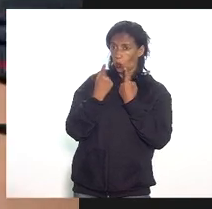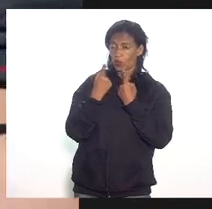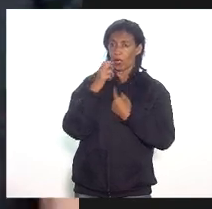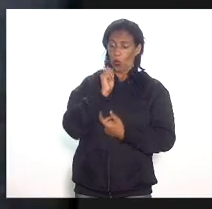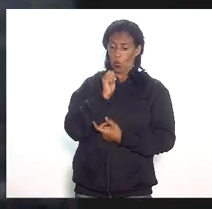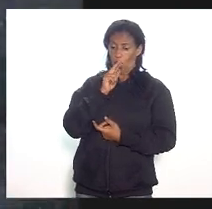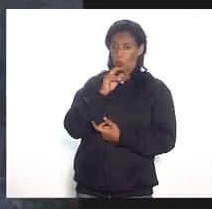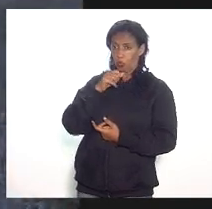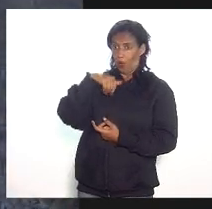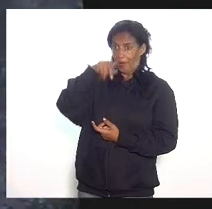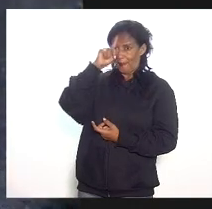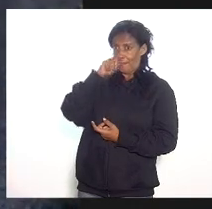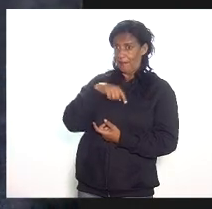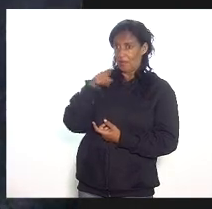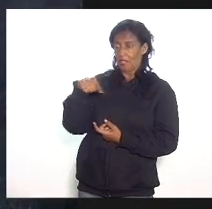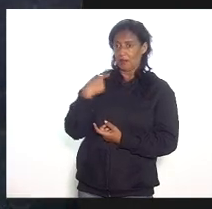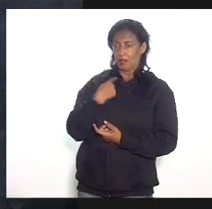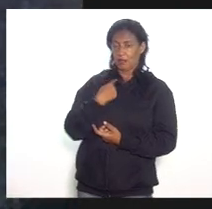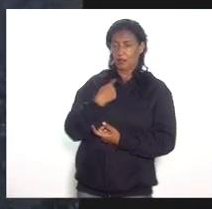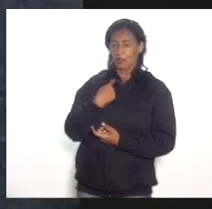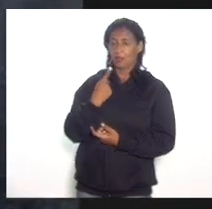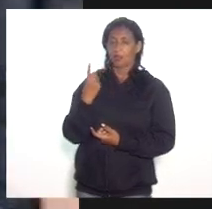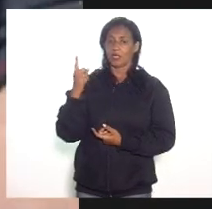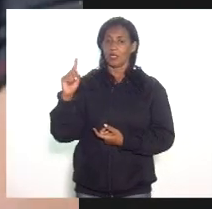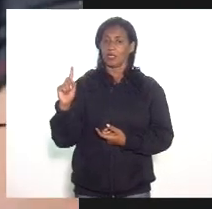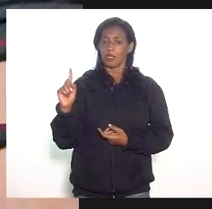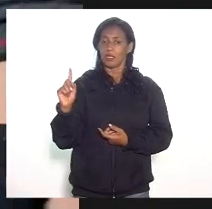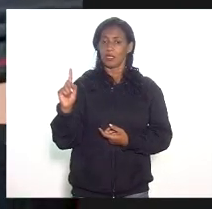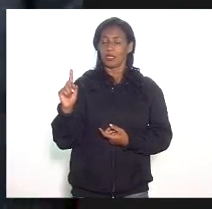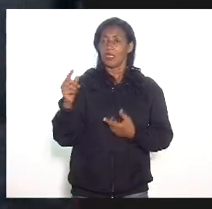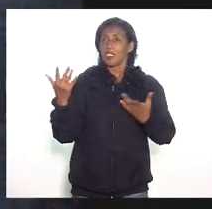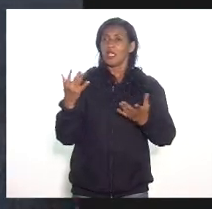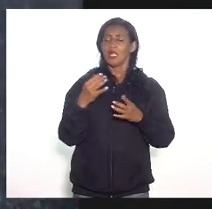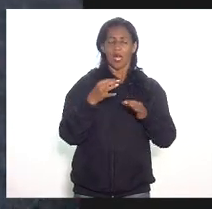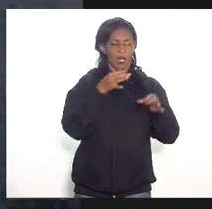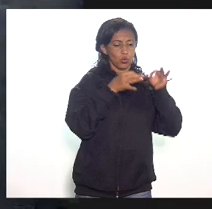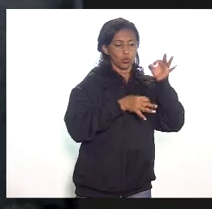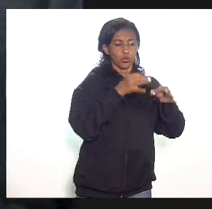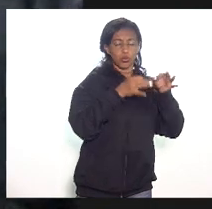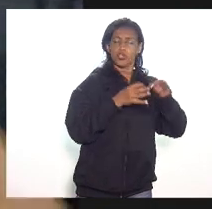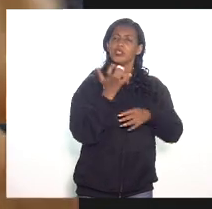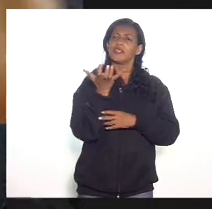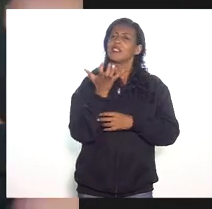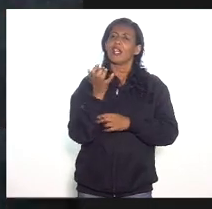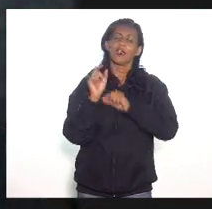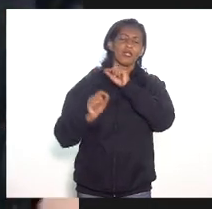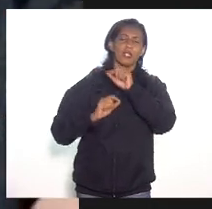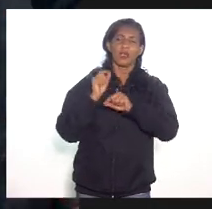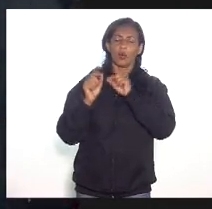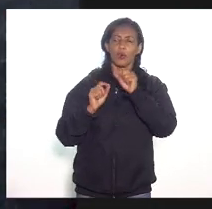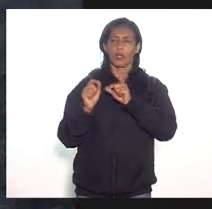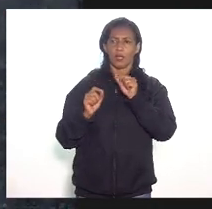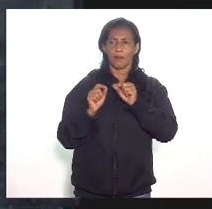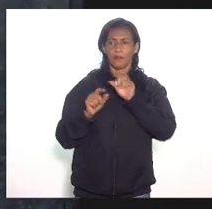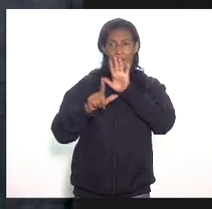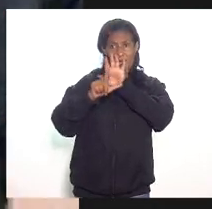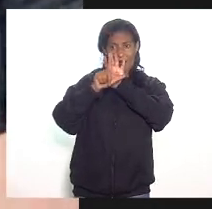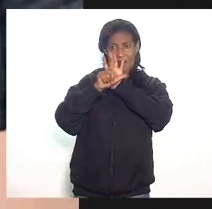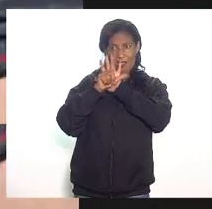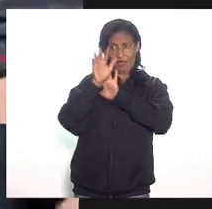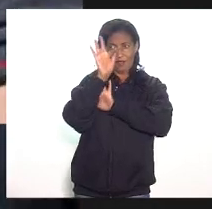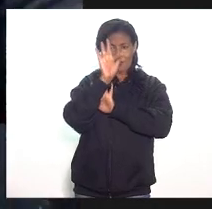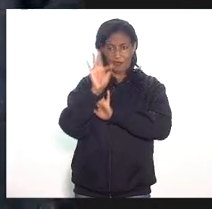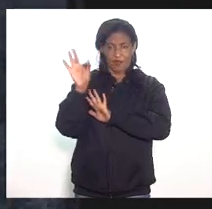autor da demanda. E aí, o tribunal está querendo desvirtuar a lógica da lei federal, que